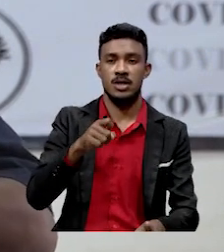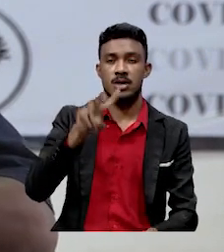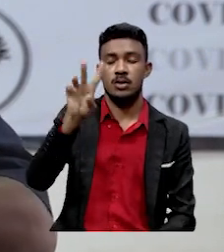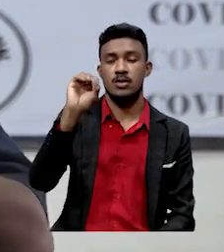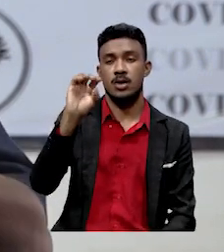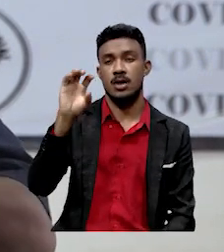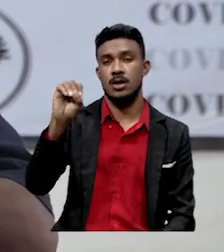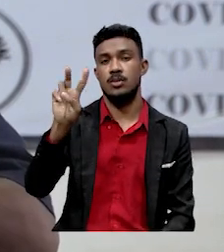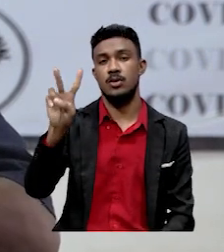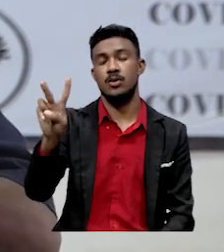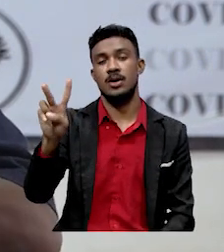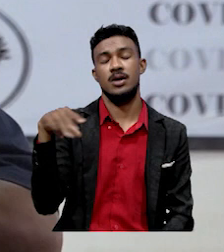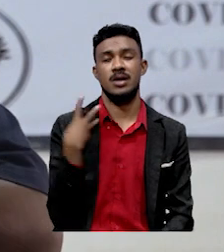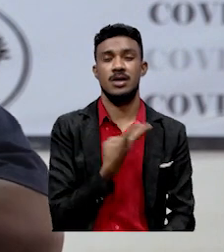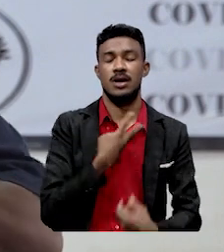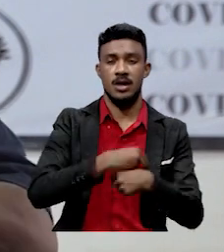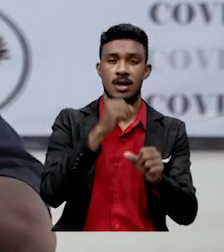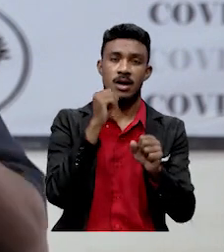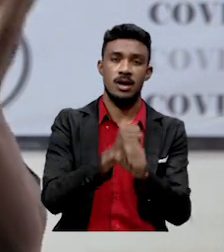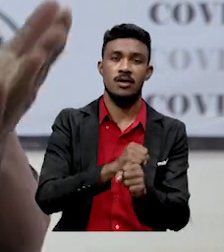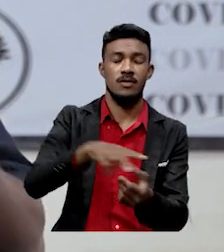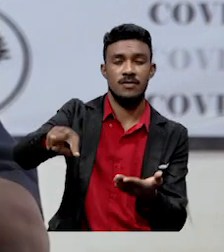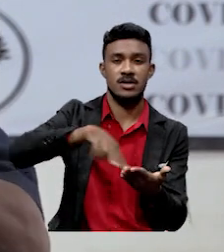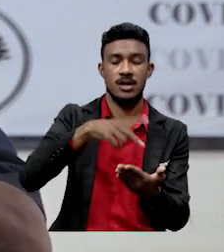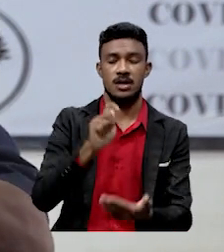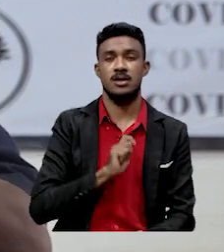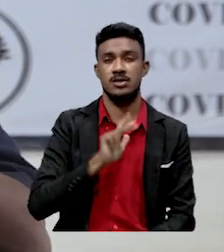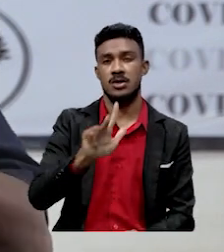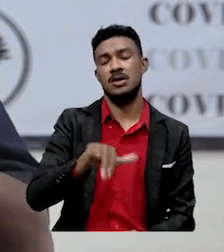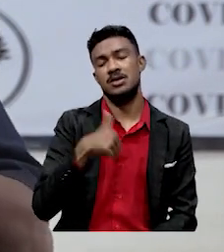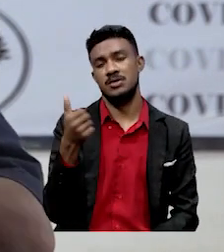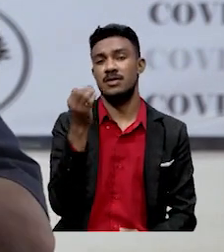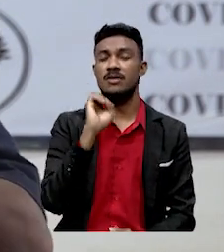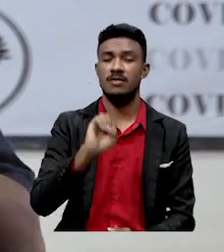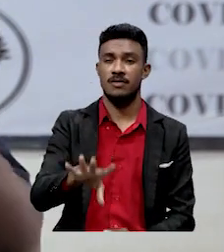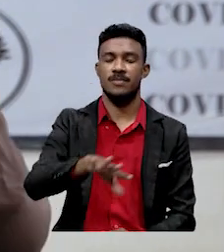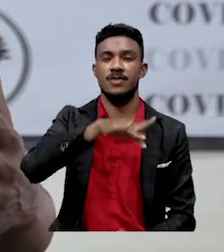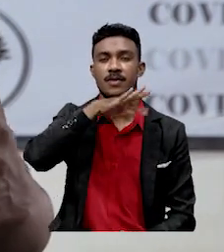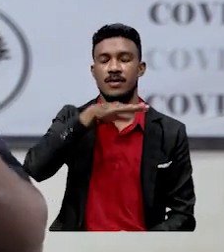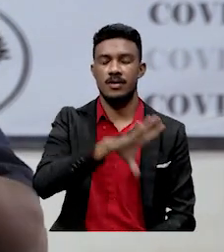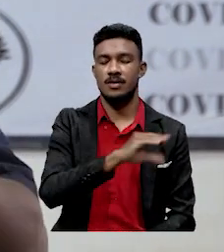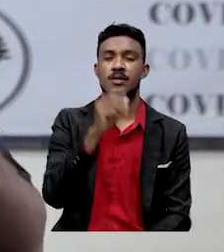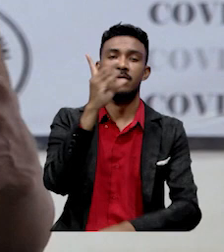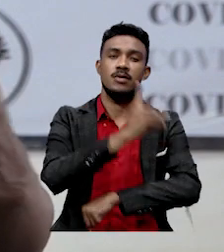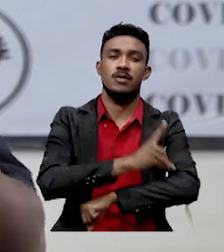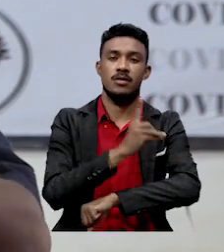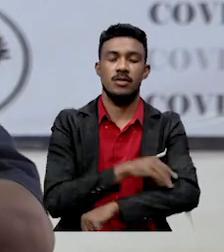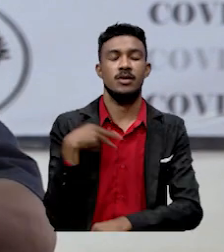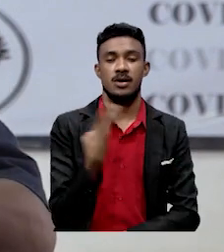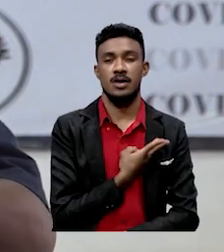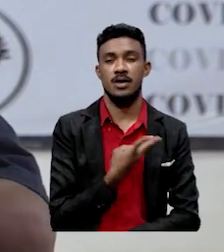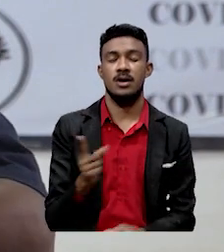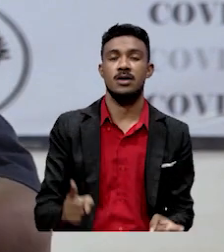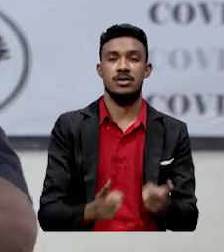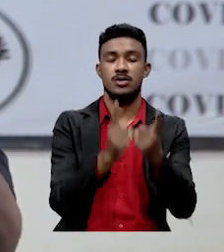tesik mai, wahira ita lo te feste ta stolu, usi kela foer, i balu hamos, i Então agora lorloramos ita enfrenta